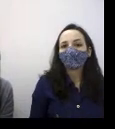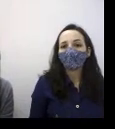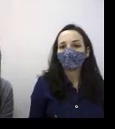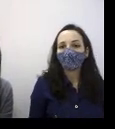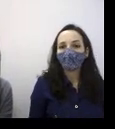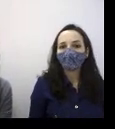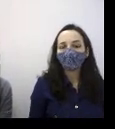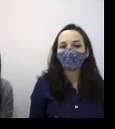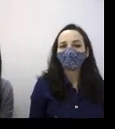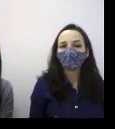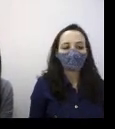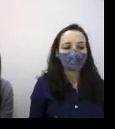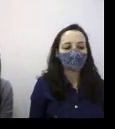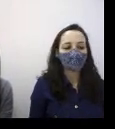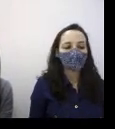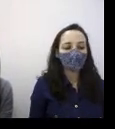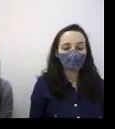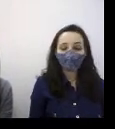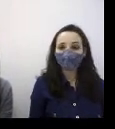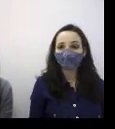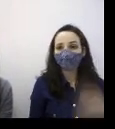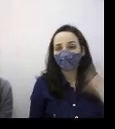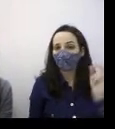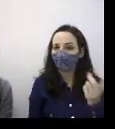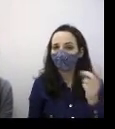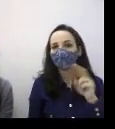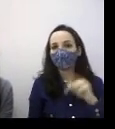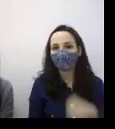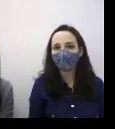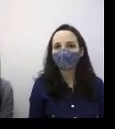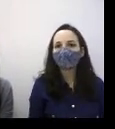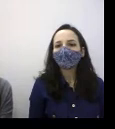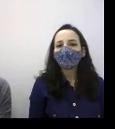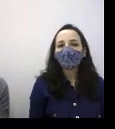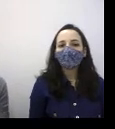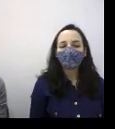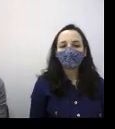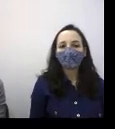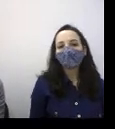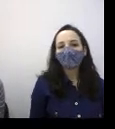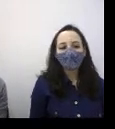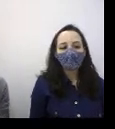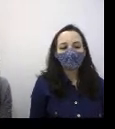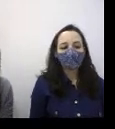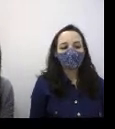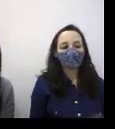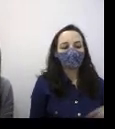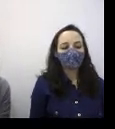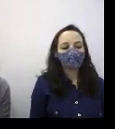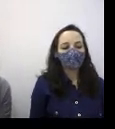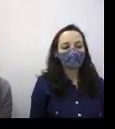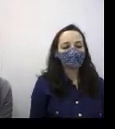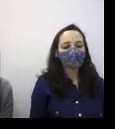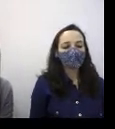filme Divertidamente, é um filme da Disney, já tem o 1 e o 2. Este filme, ele trata